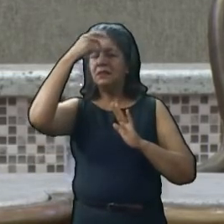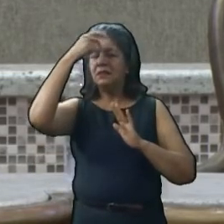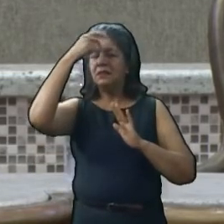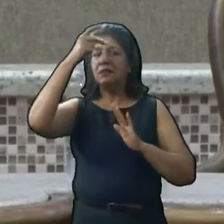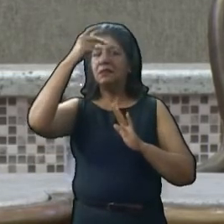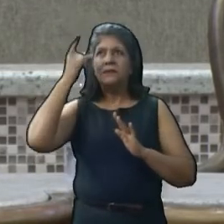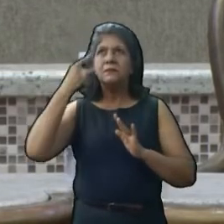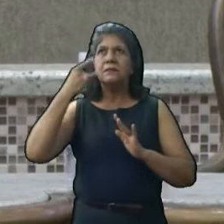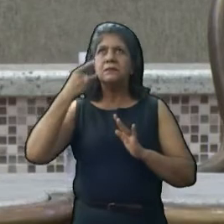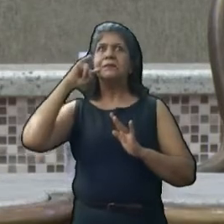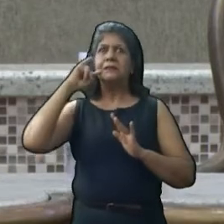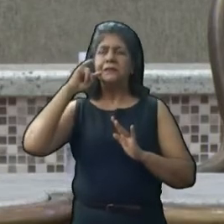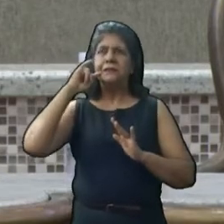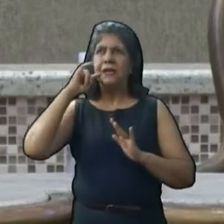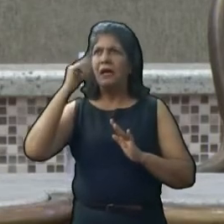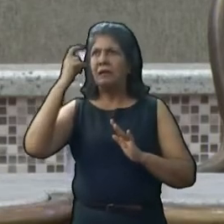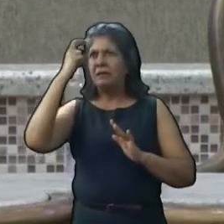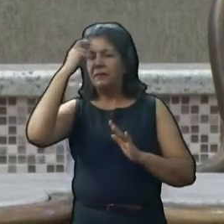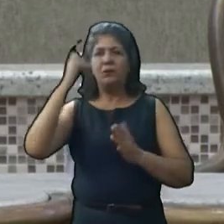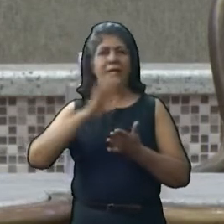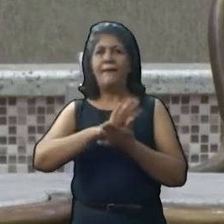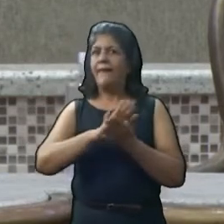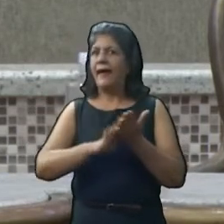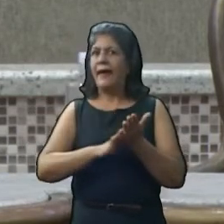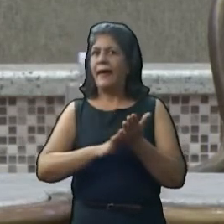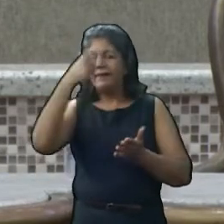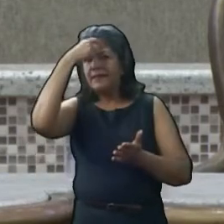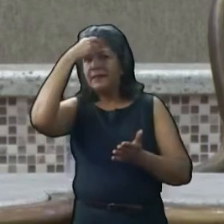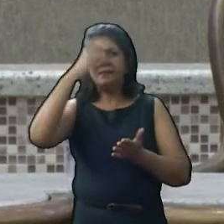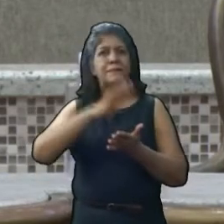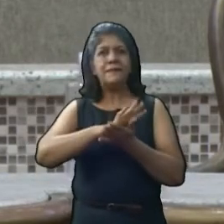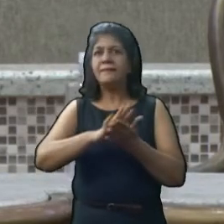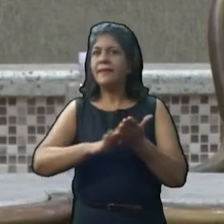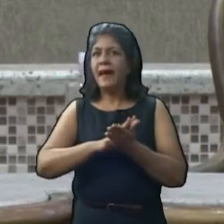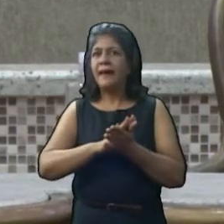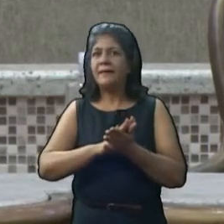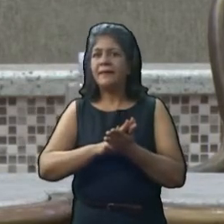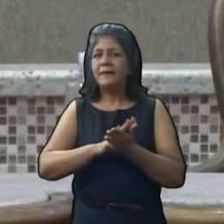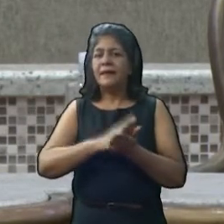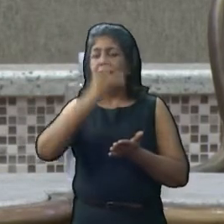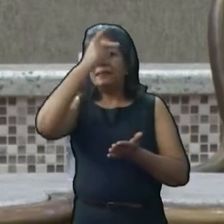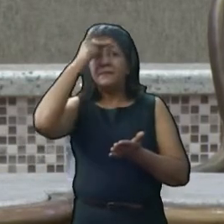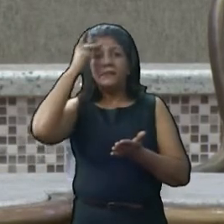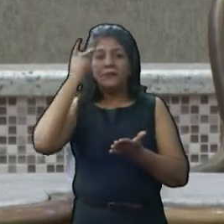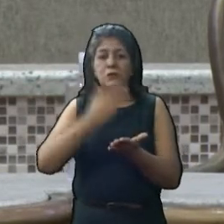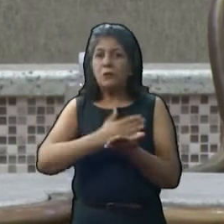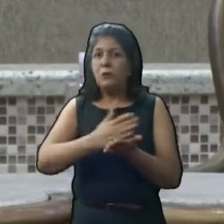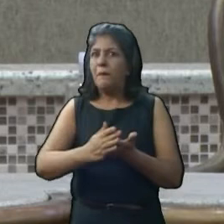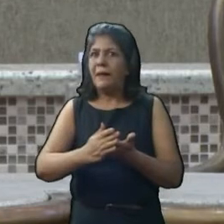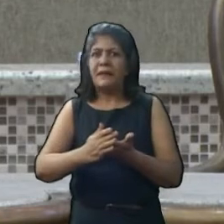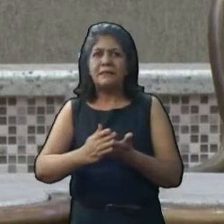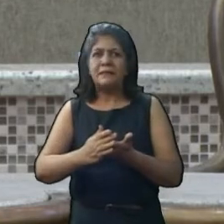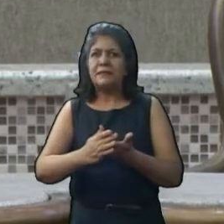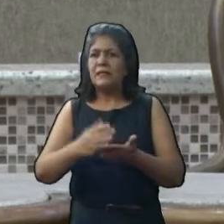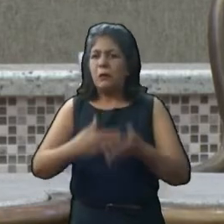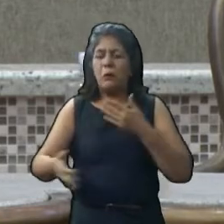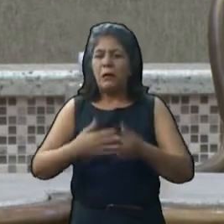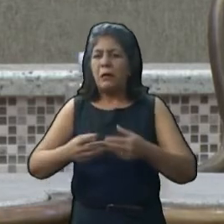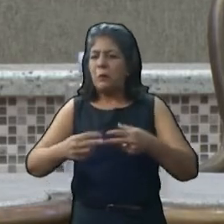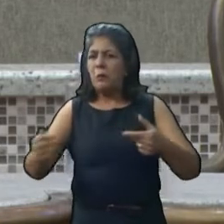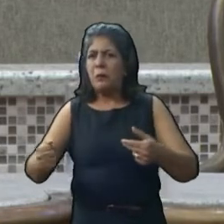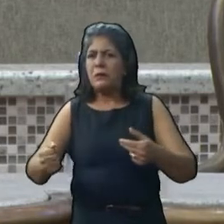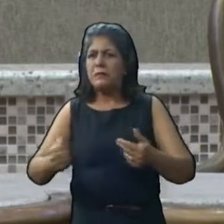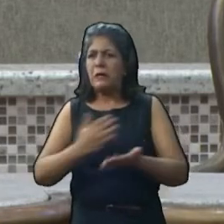o álcool tira a sabedoria das pessoas do entendimento oi querido querida que me escuta agora